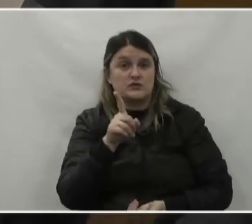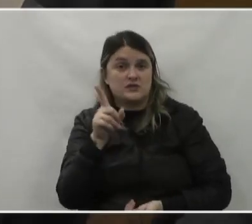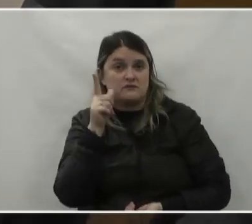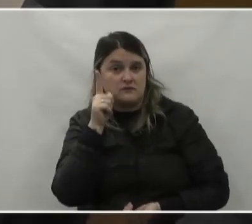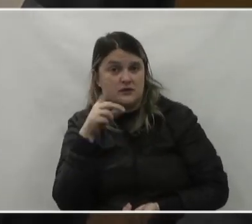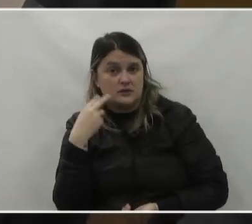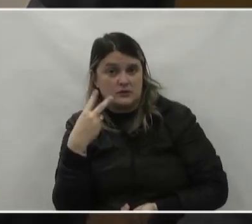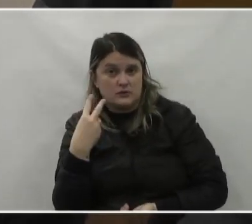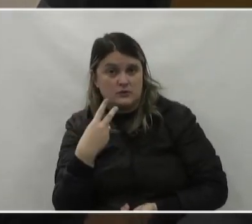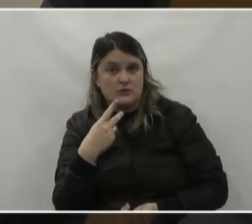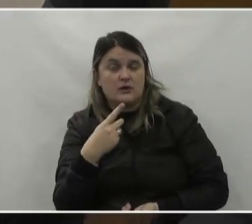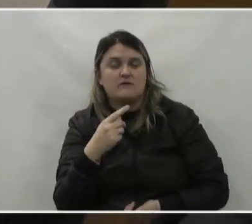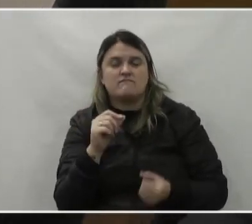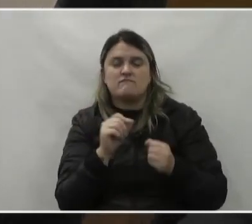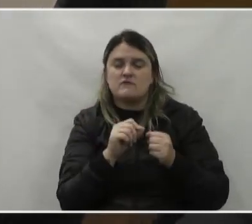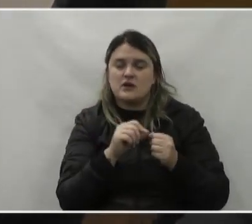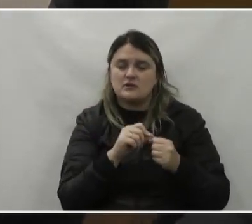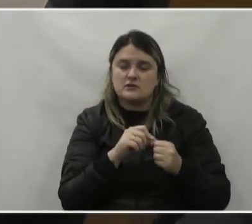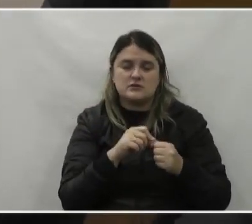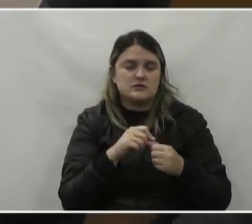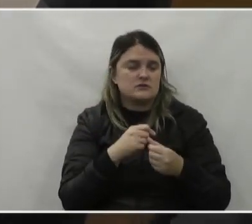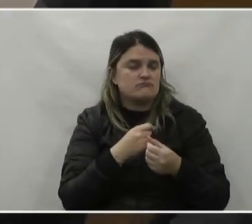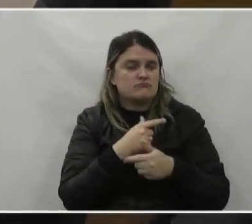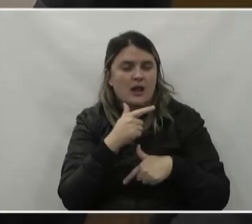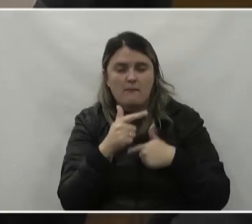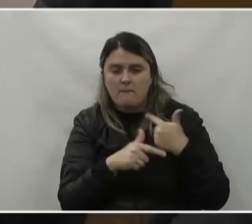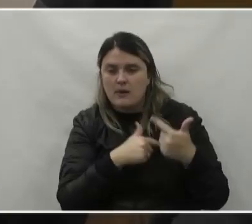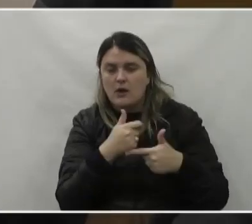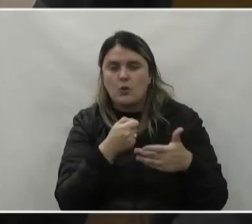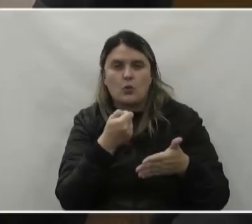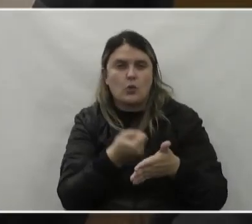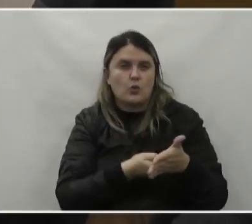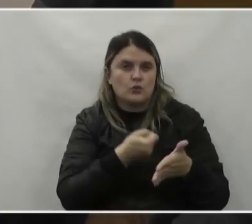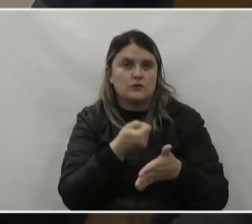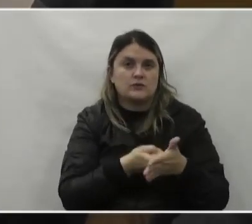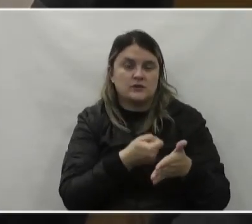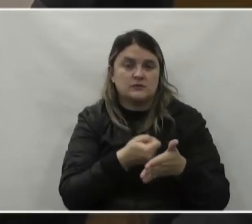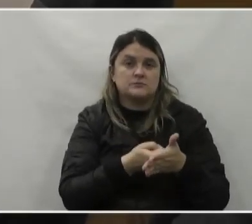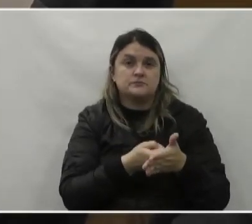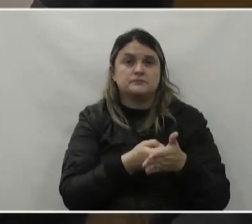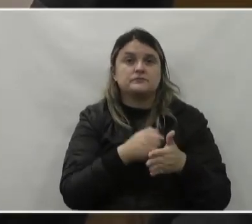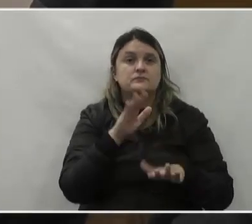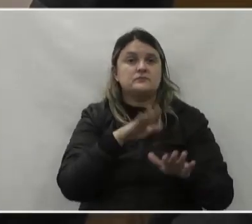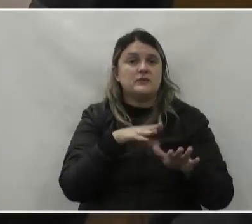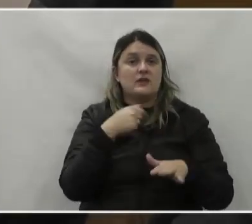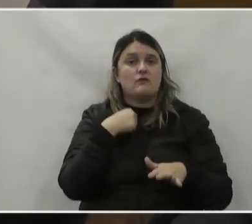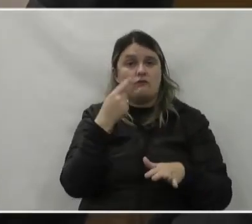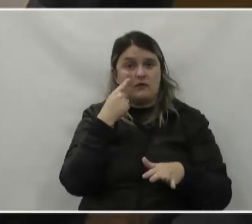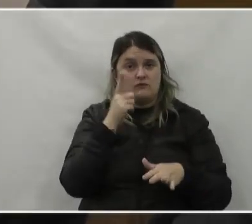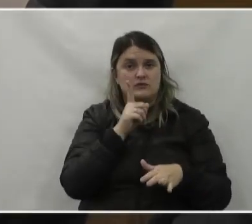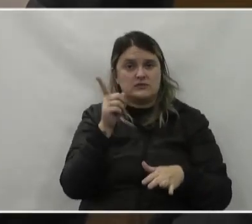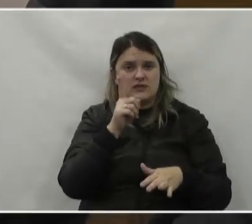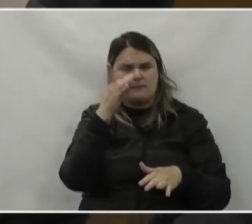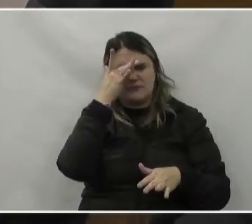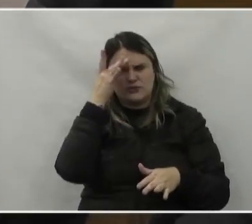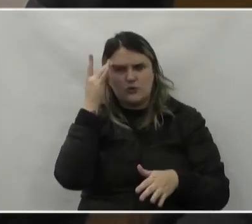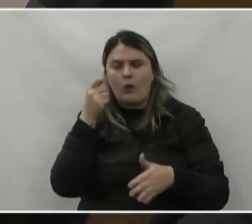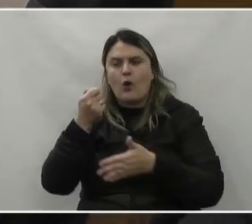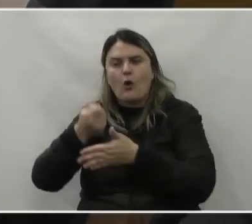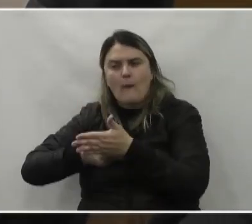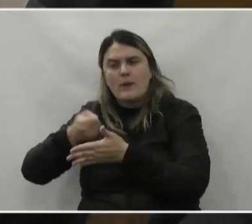tem feito muito por essa causa, né, e às vezes eu vejo você sendo cobrada, e já